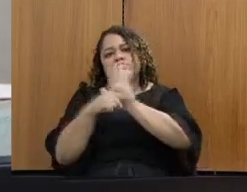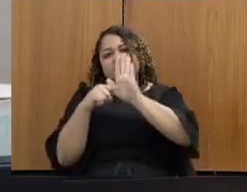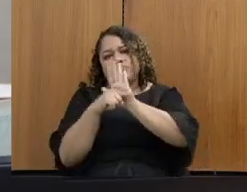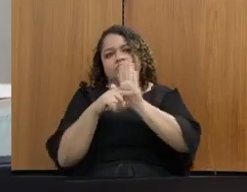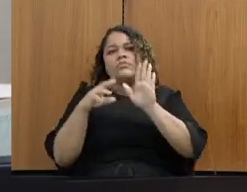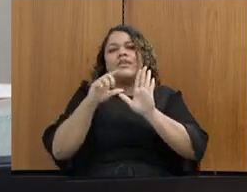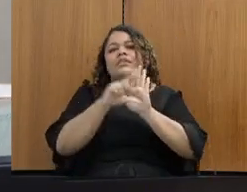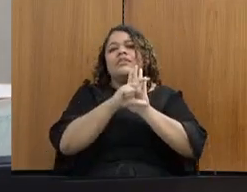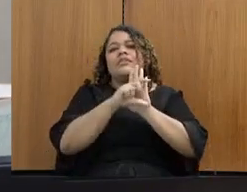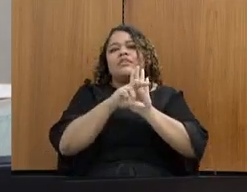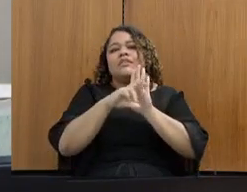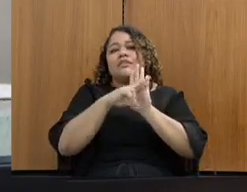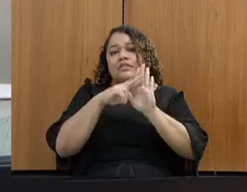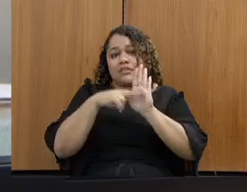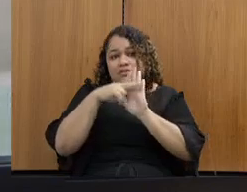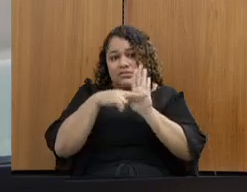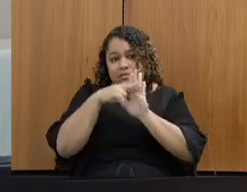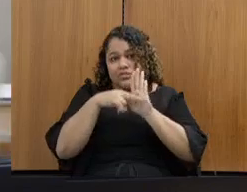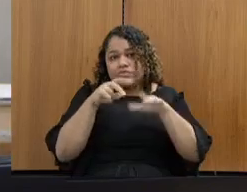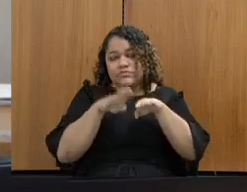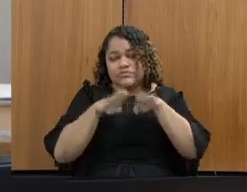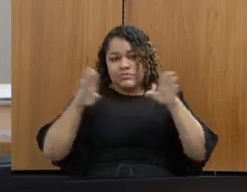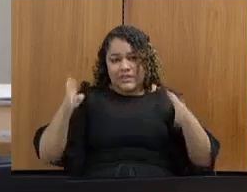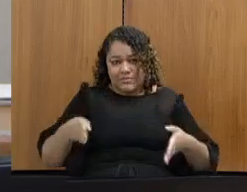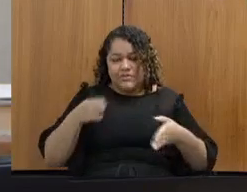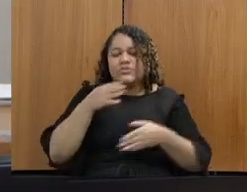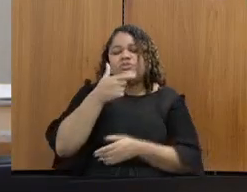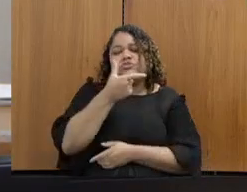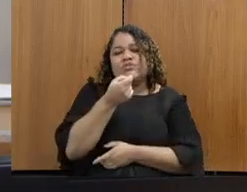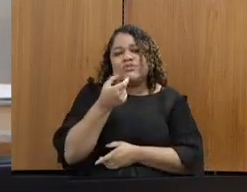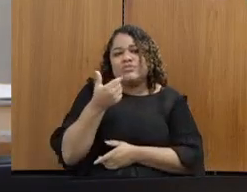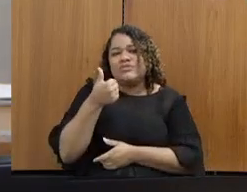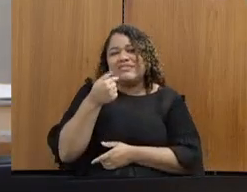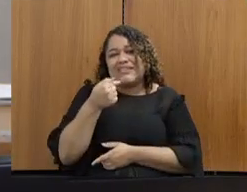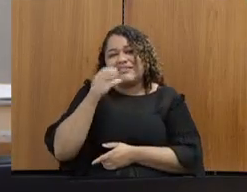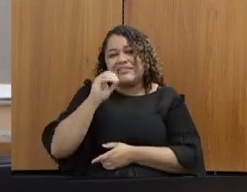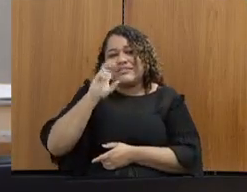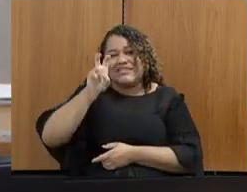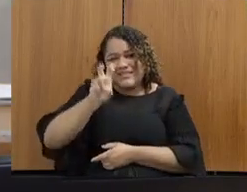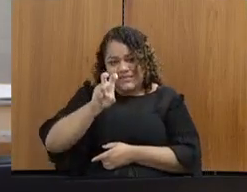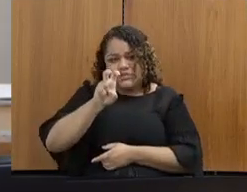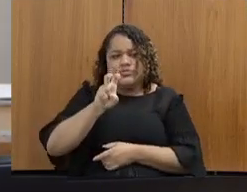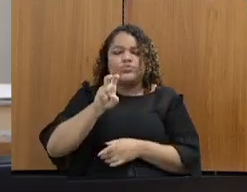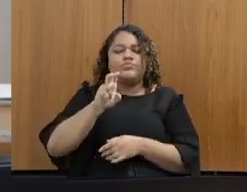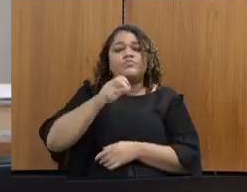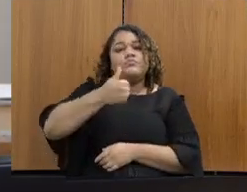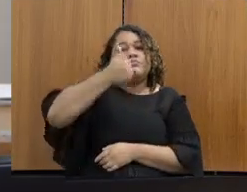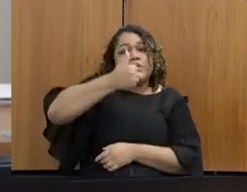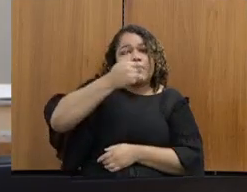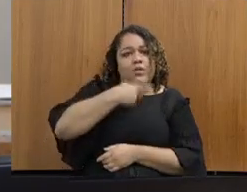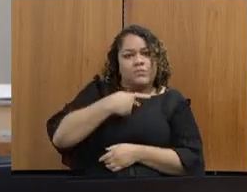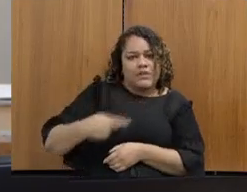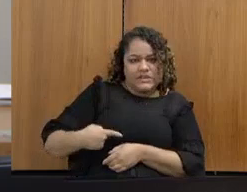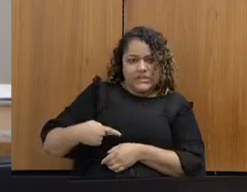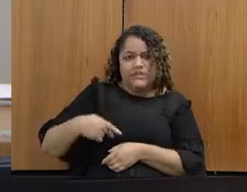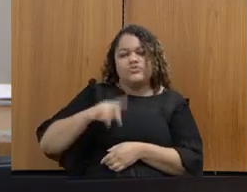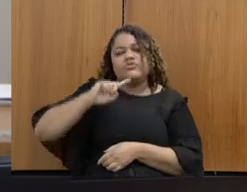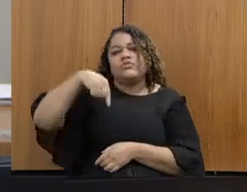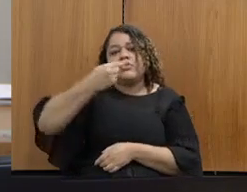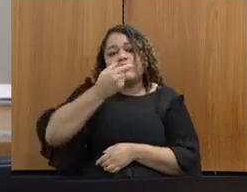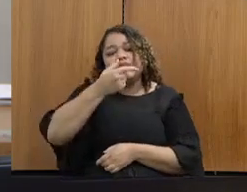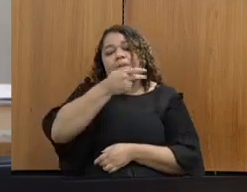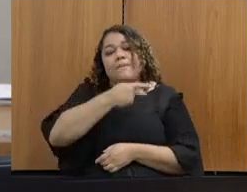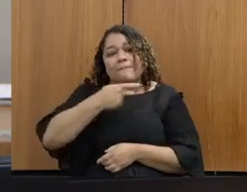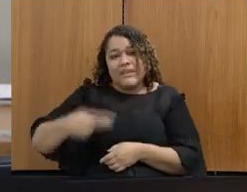2.705/ 2019 na seguinte ordem o presidente da reunião os presidentes das comissões participantes por